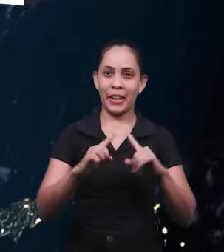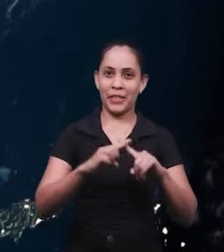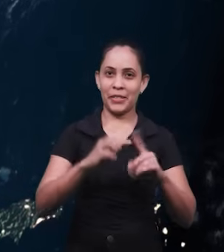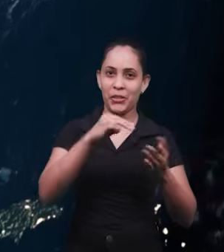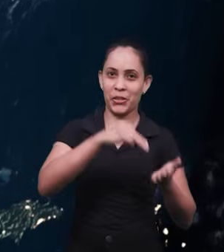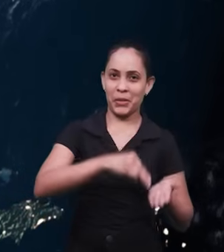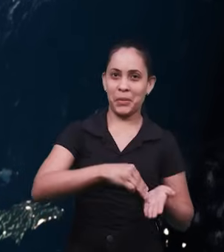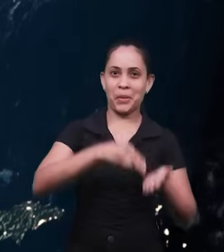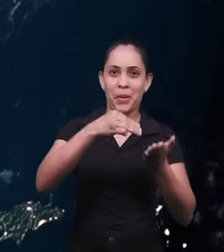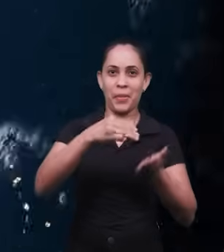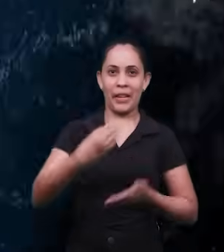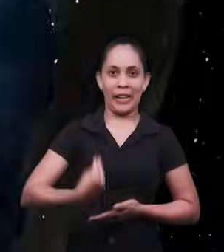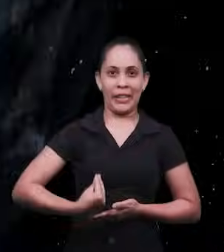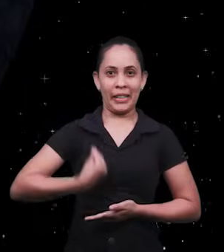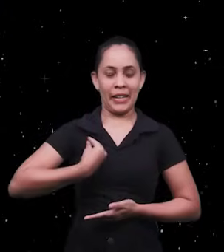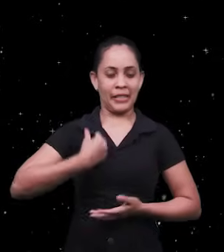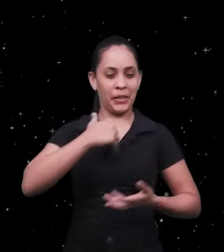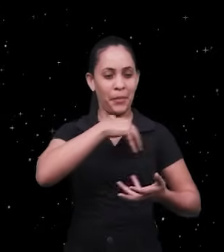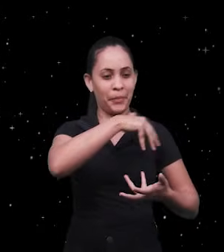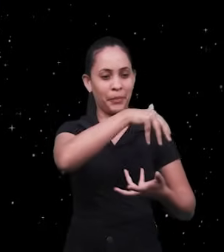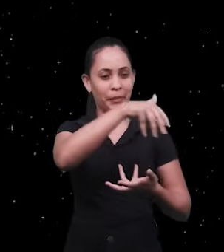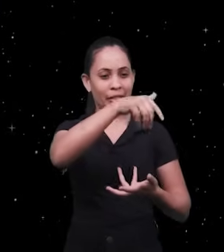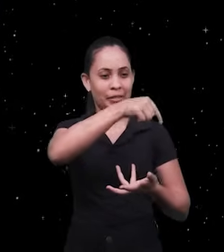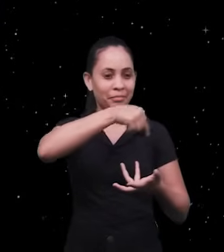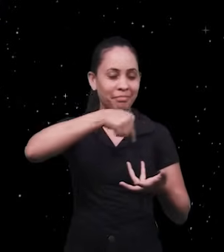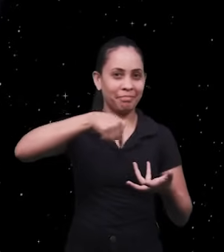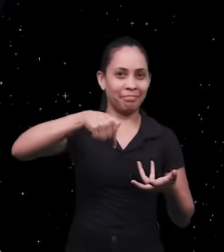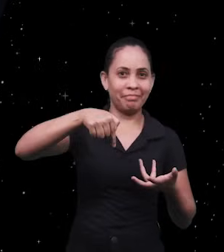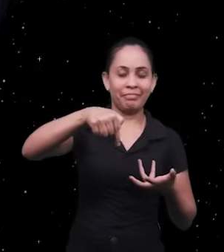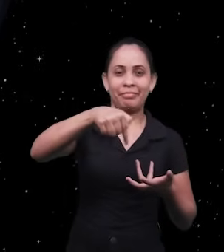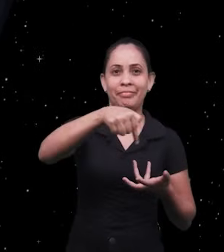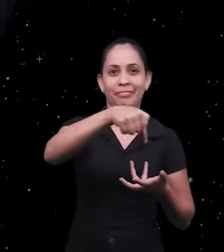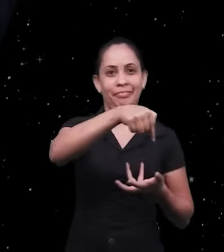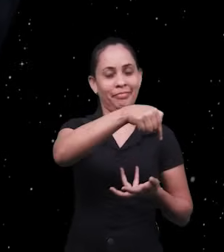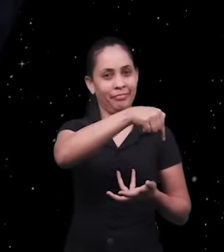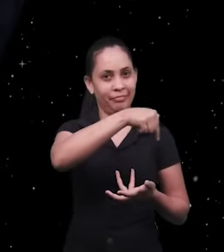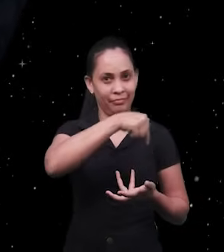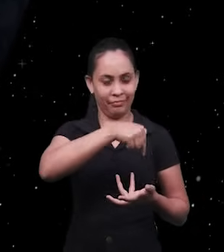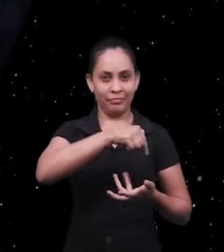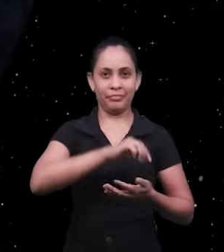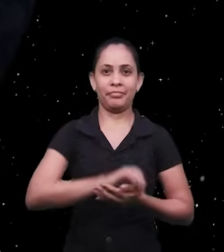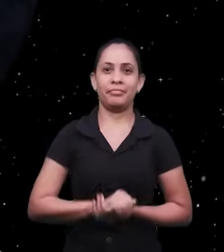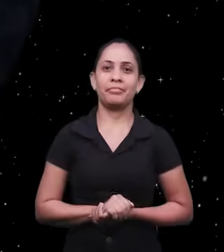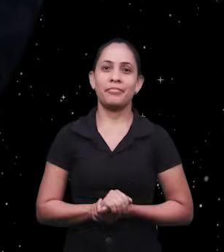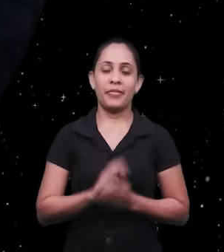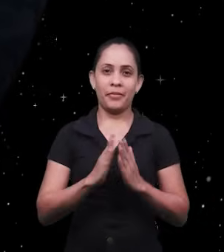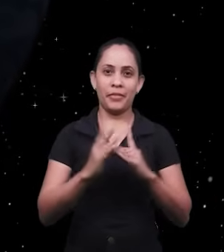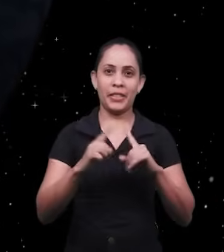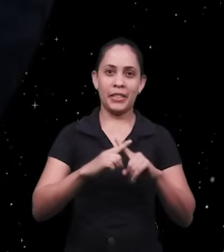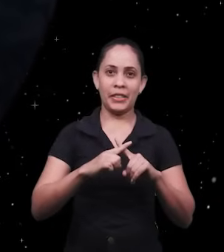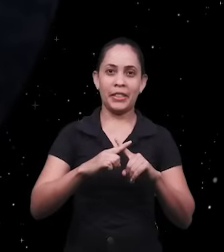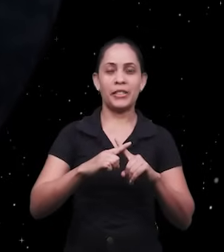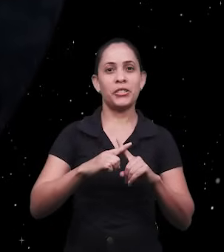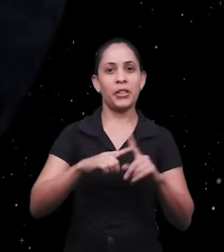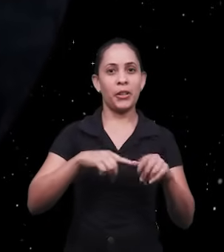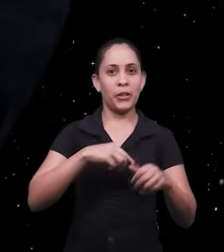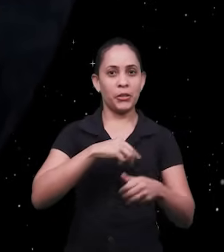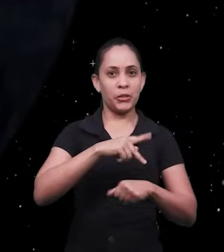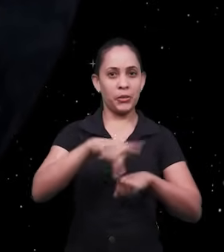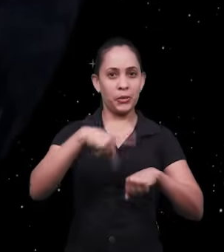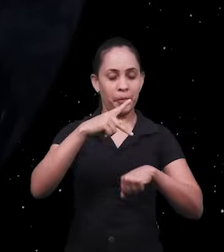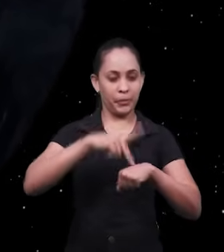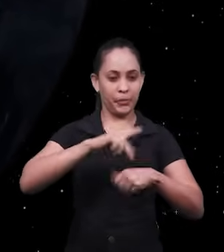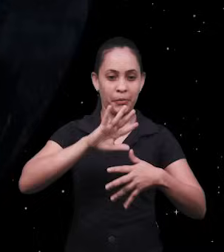A Igreja Cristã Maranata está presente em nações de todos os continentes do planeta. Igrejas de países